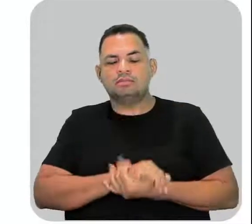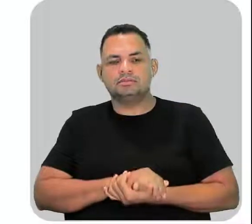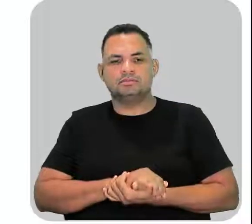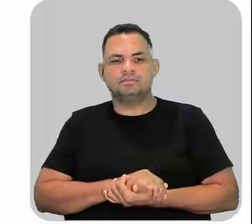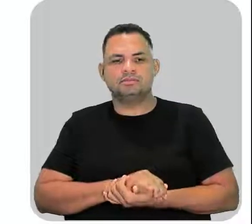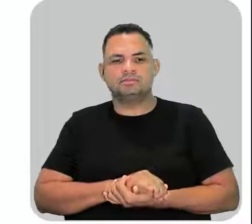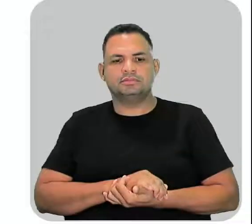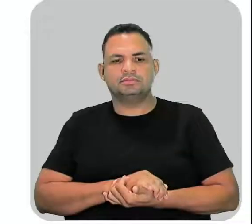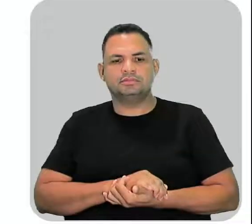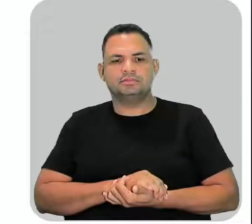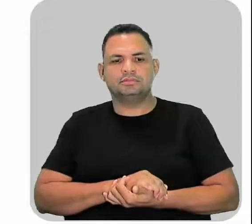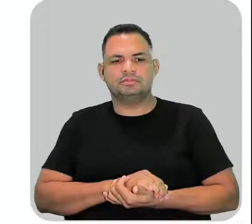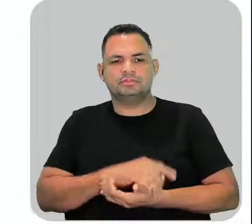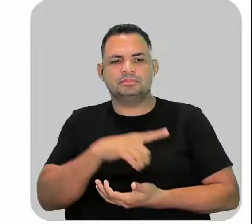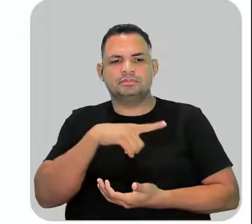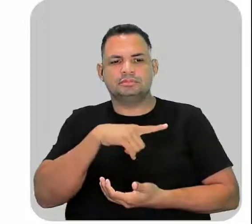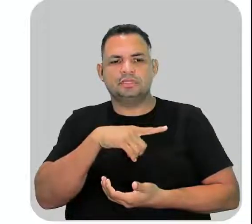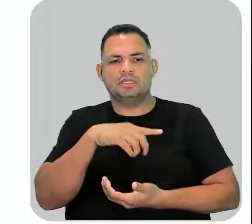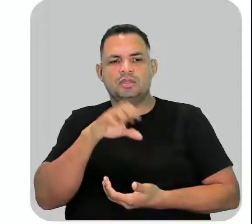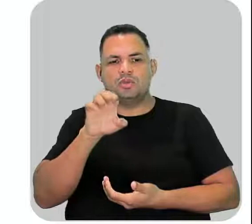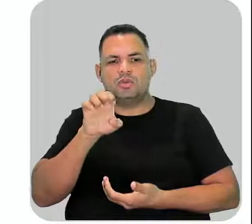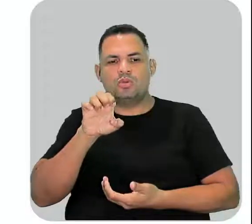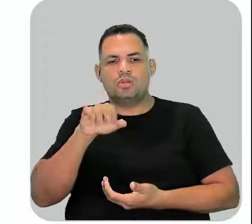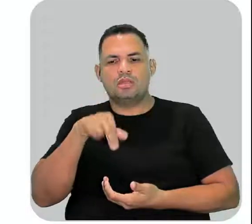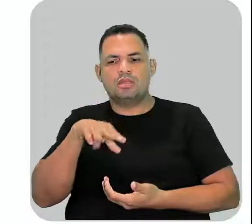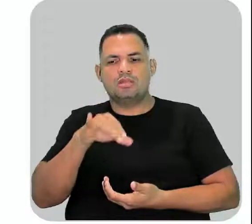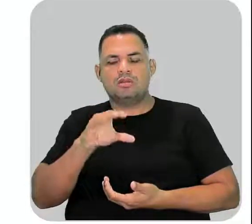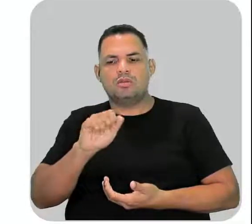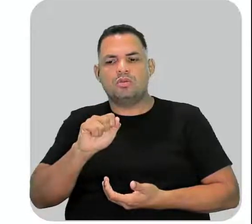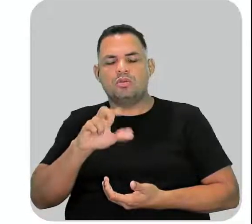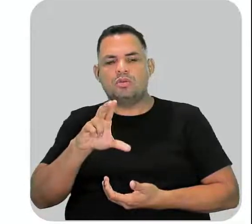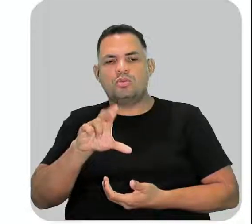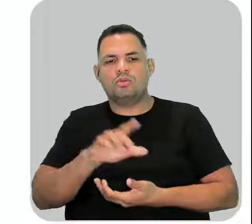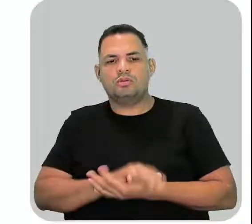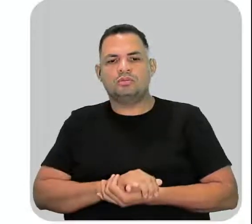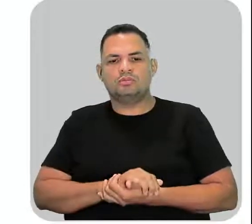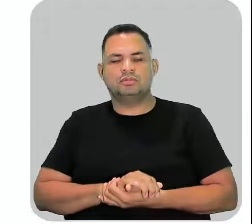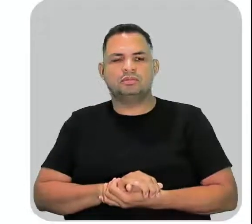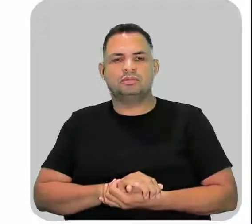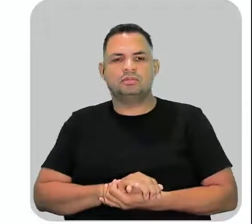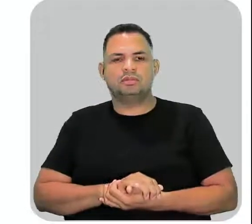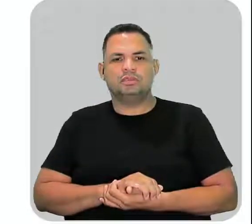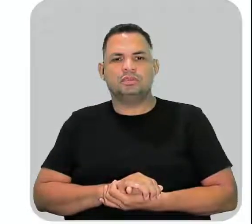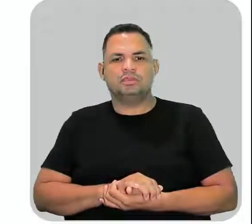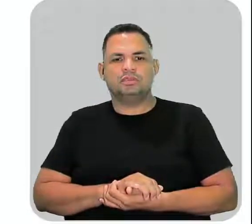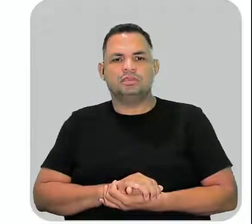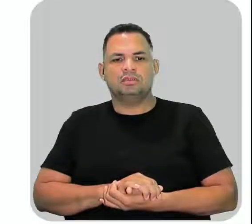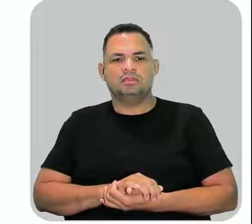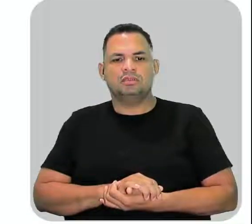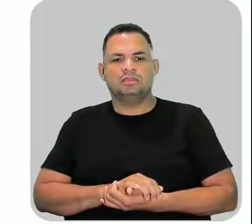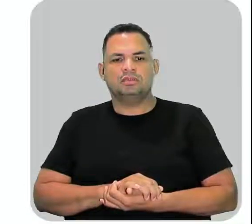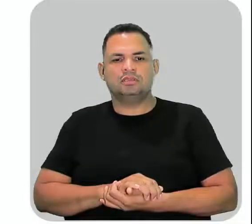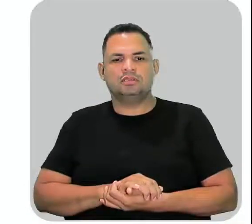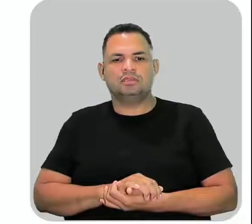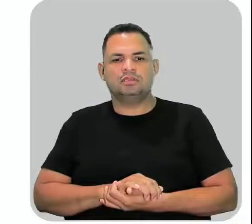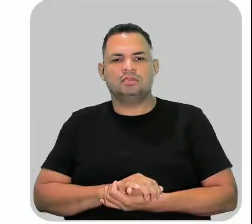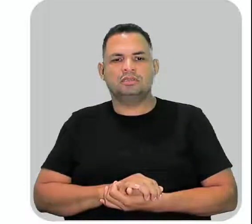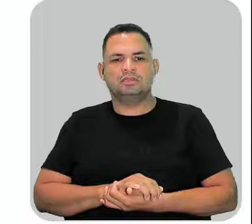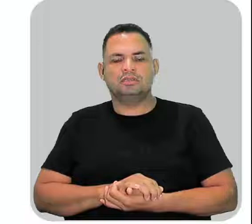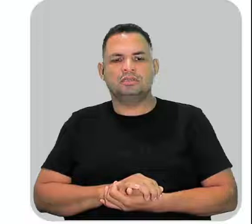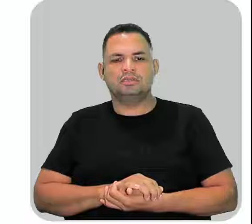aí vai formar o enol, aí a ligação vai ser feita aqui, o hidrogênio sai para